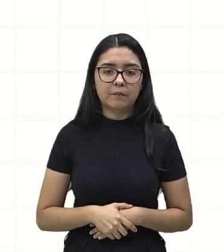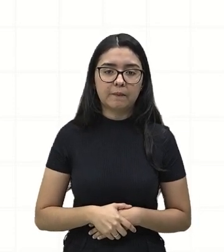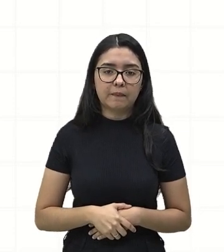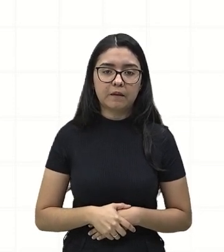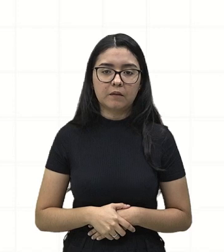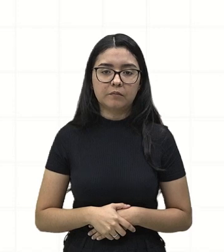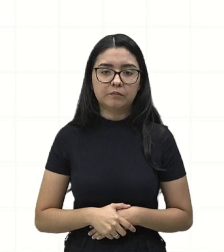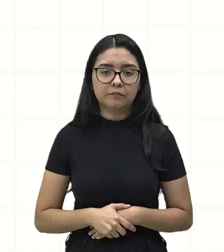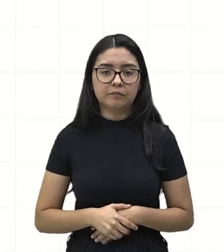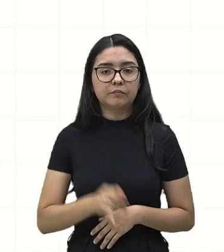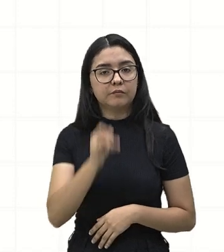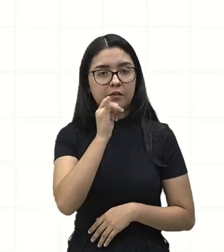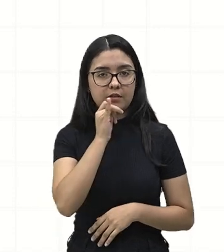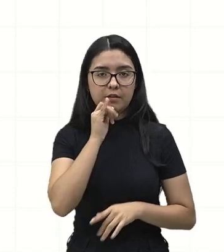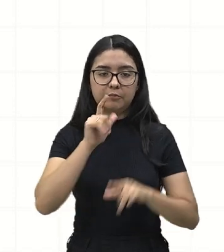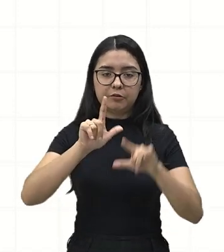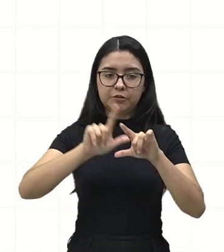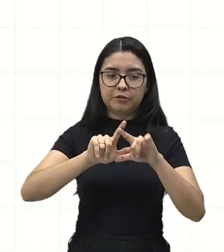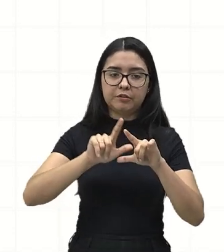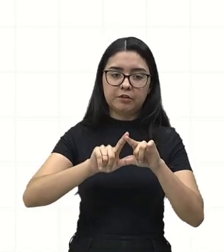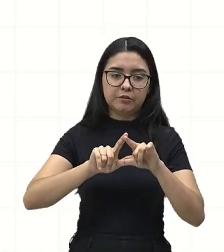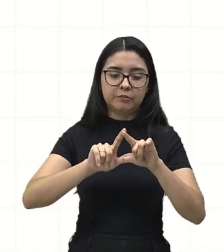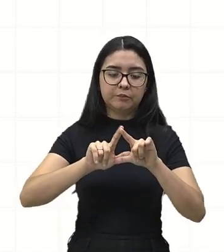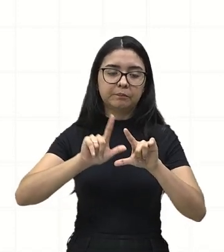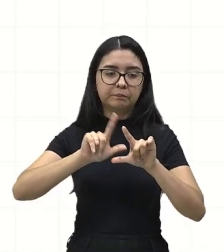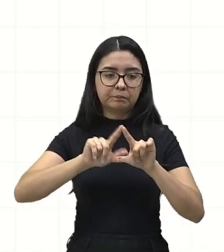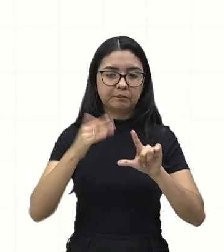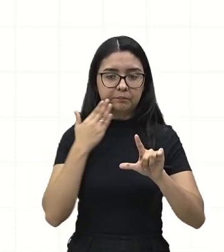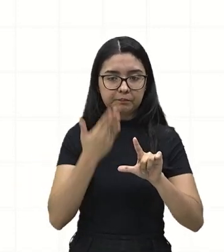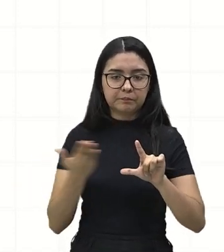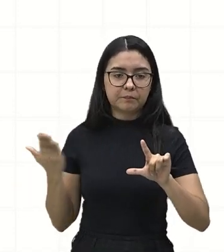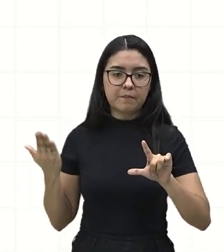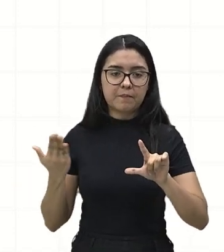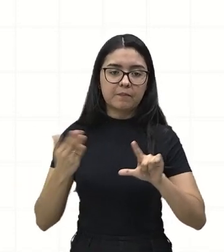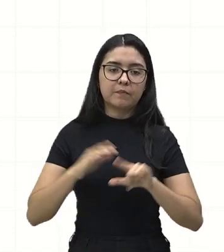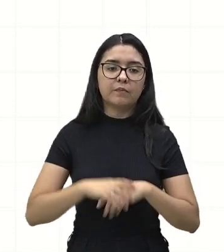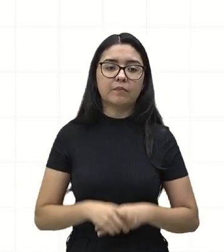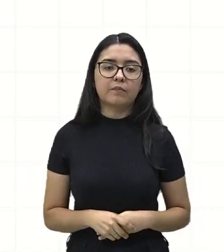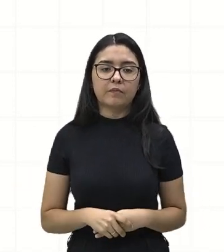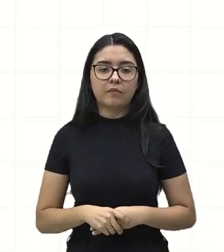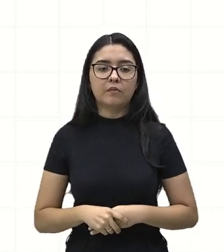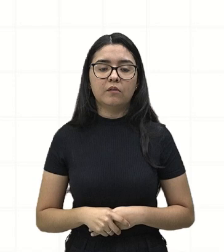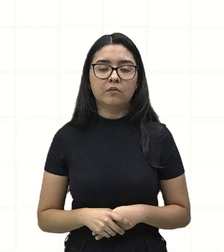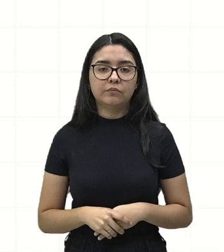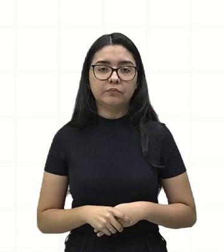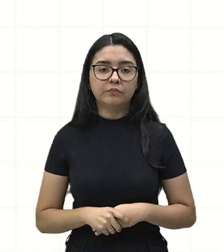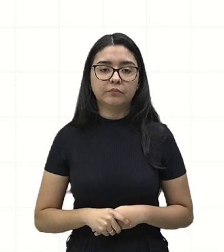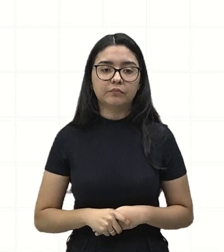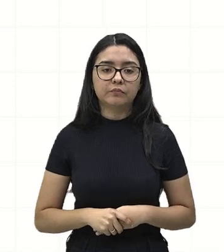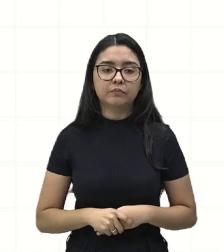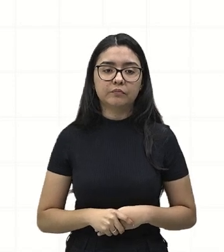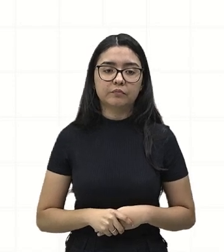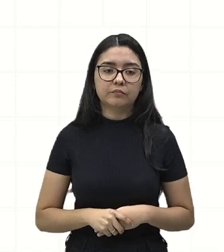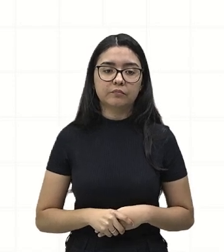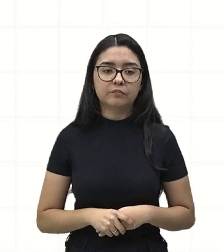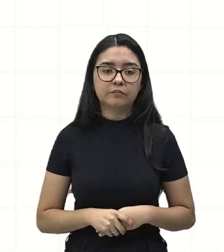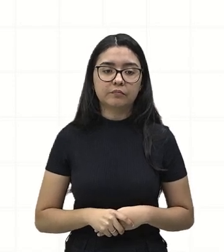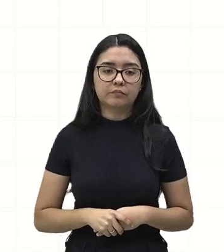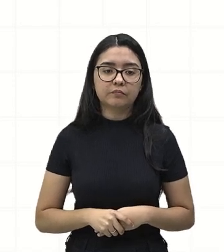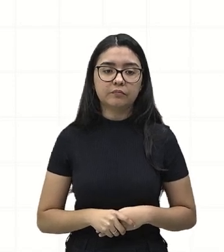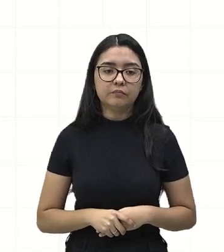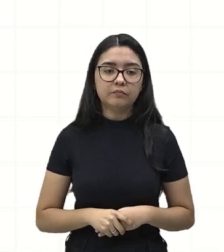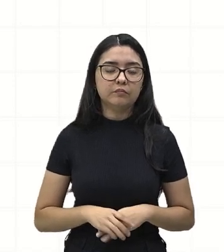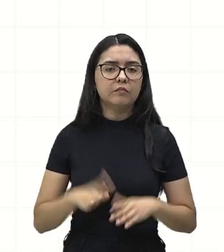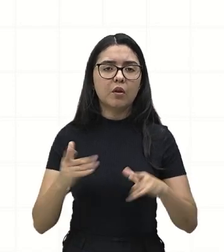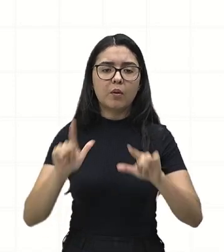Se eu tivesse esse triângulo aqui, ó, né? Não obrigatoriamente essa reta que vai cortar